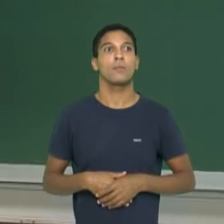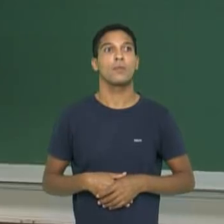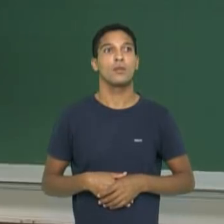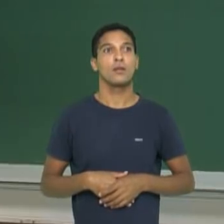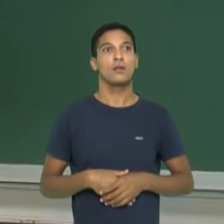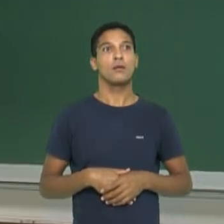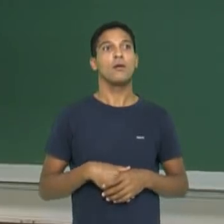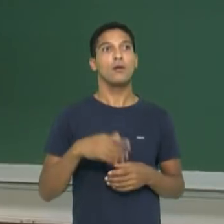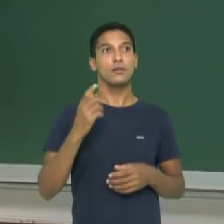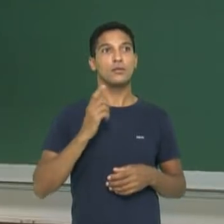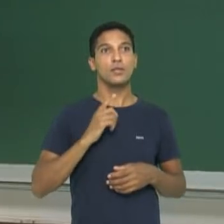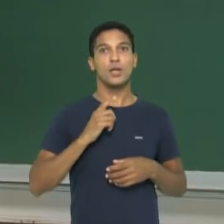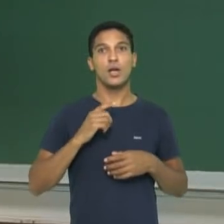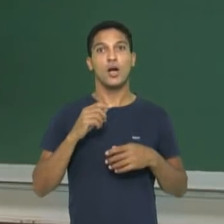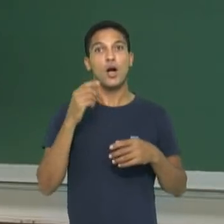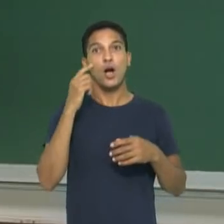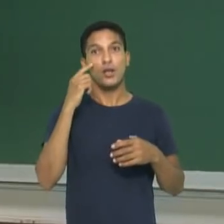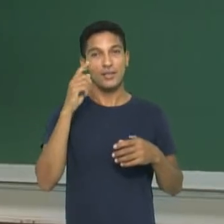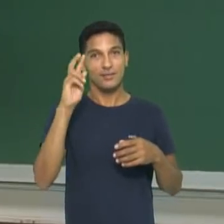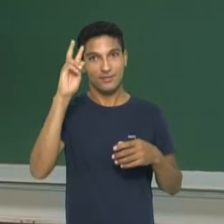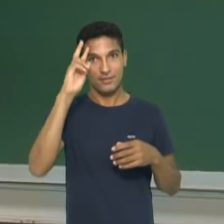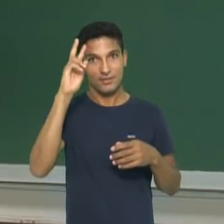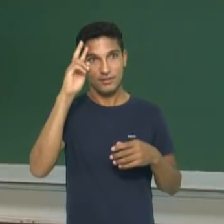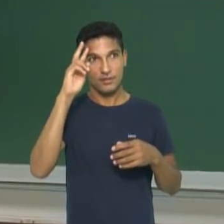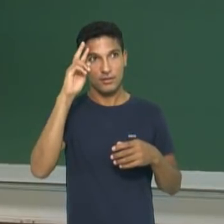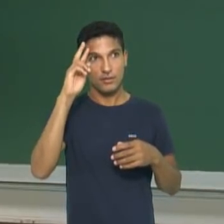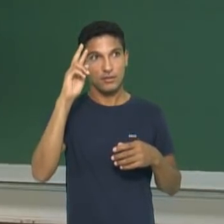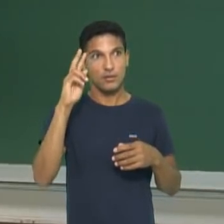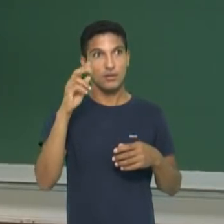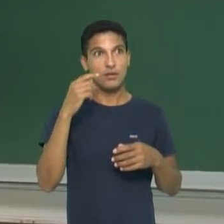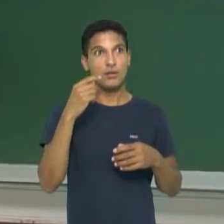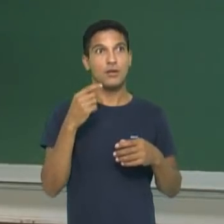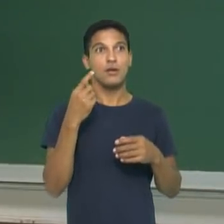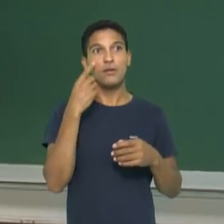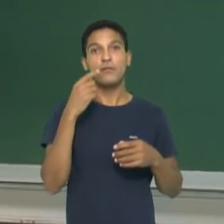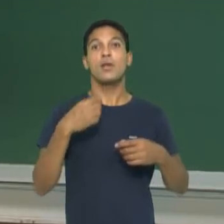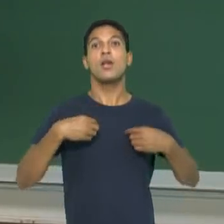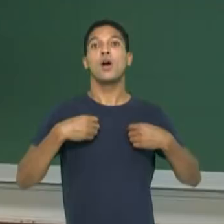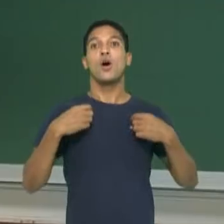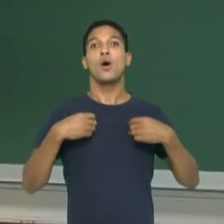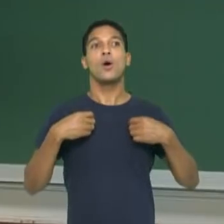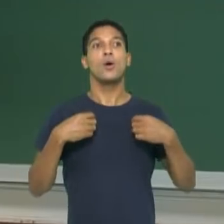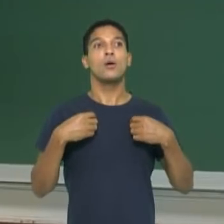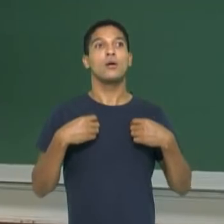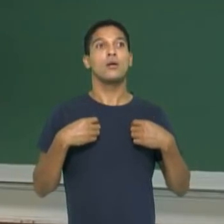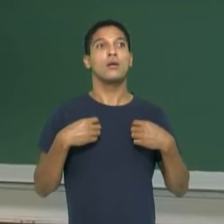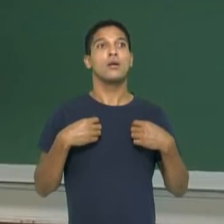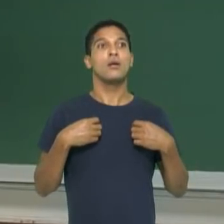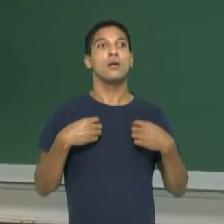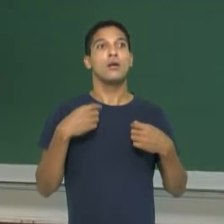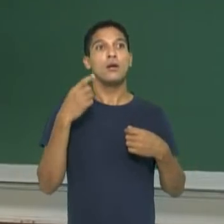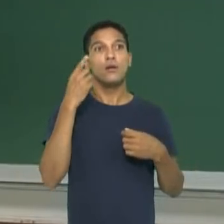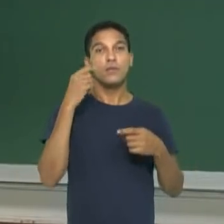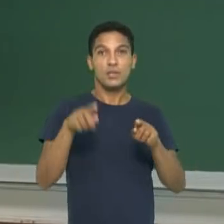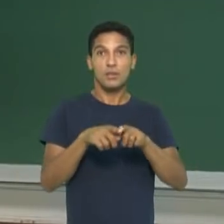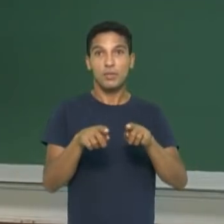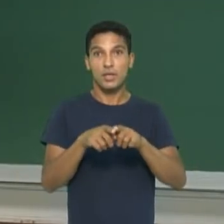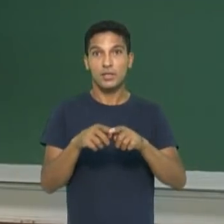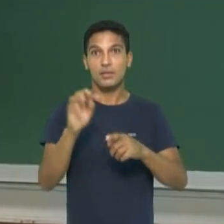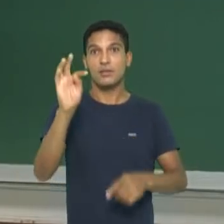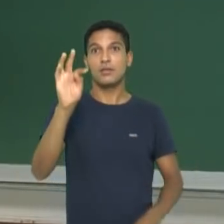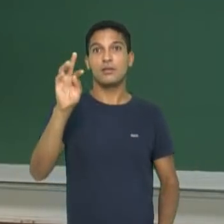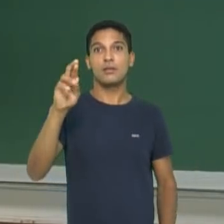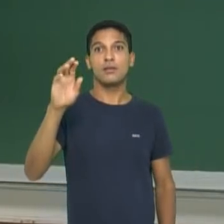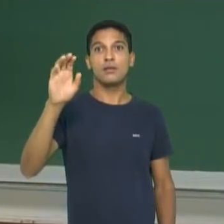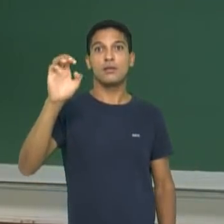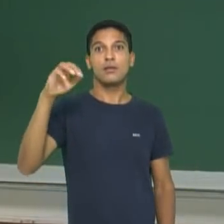de bombacha, como nós explicamos, né? Não haviam os favos, mas vocês podem reparar, olha a trempe. Isso é uma trempe